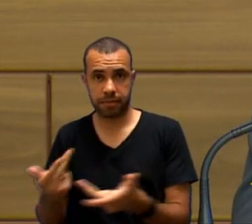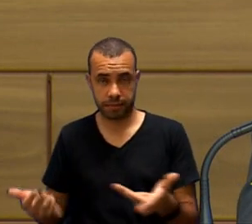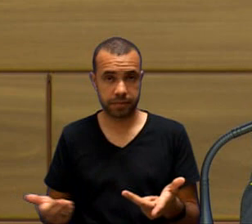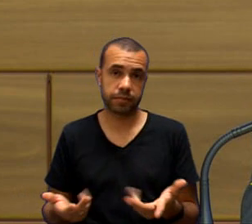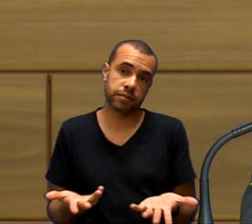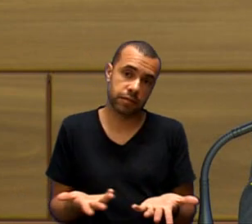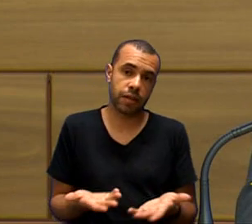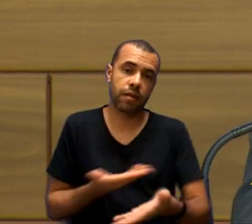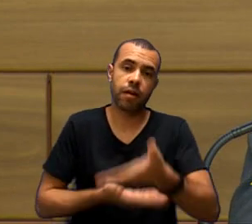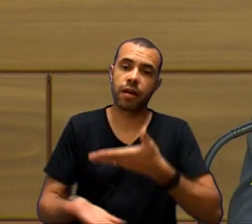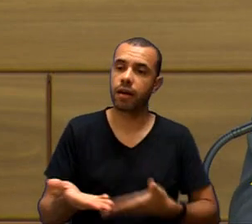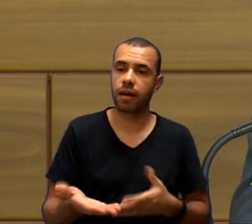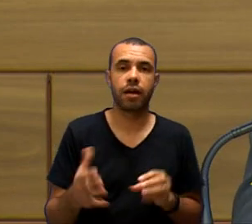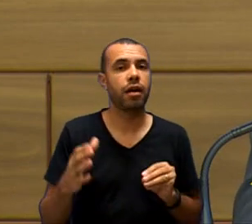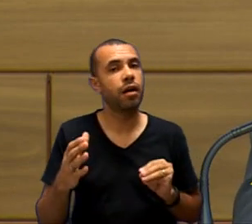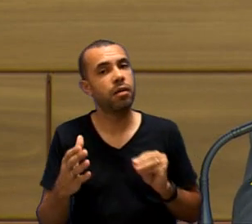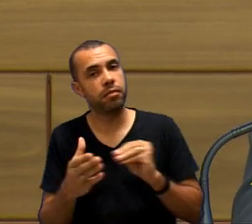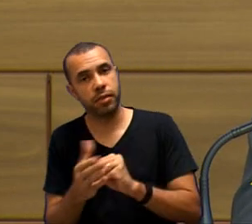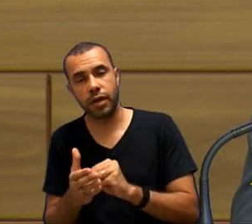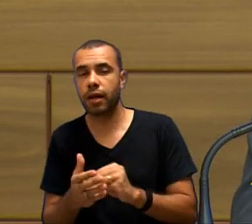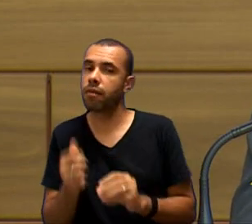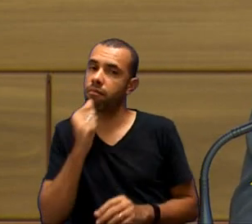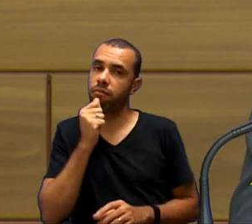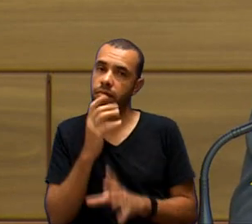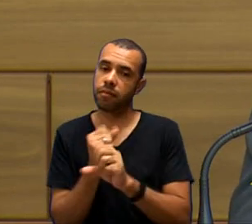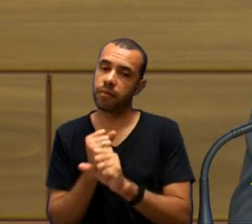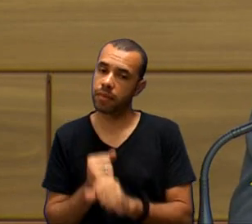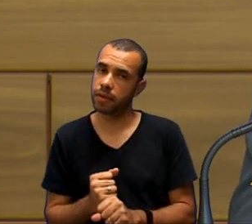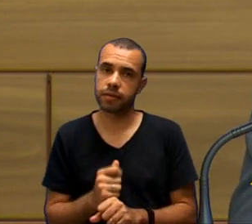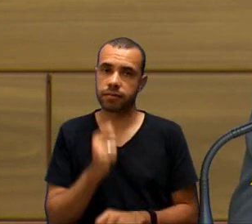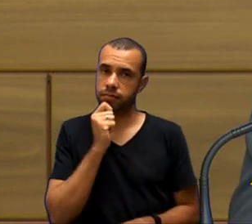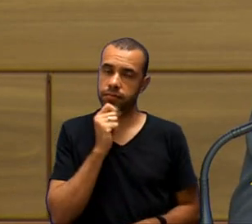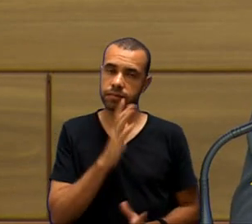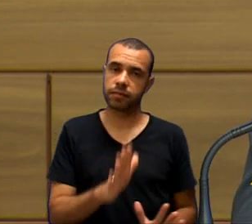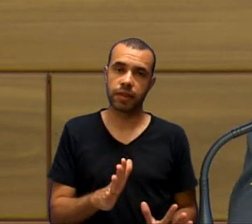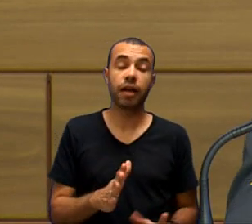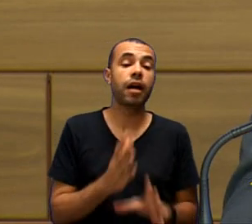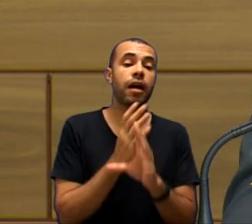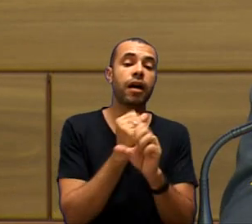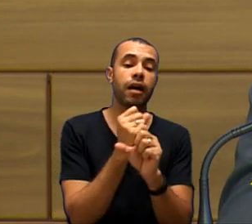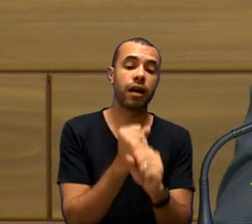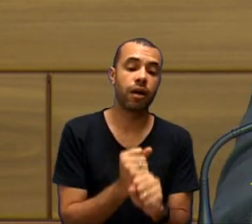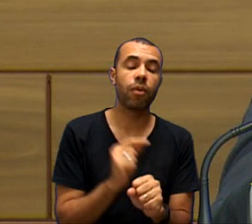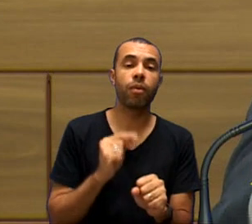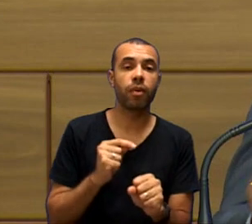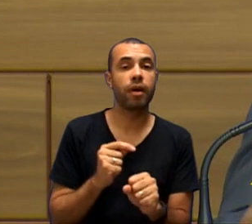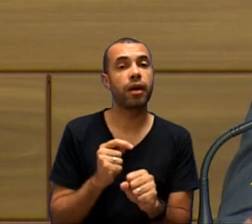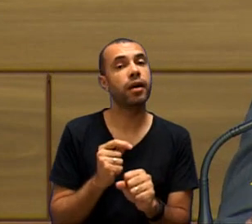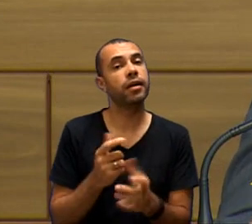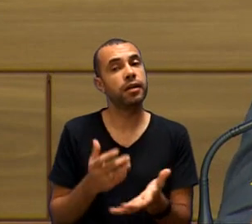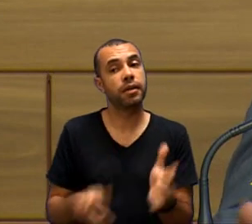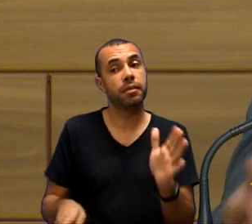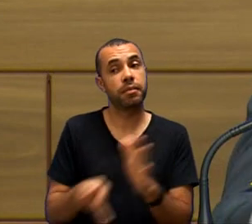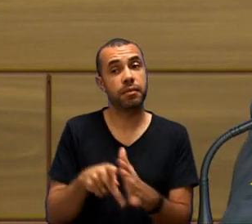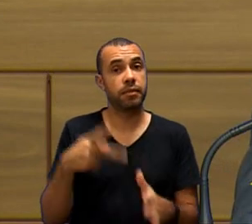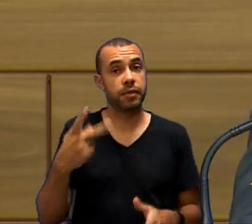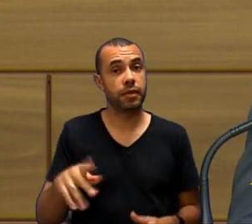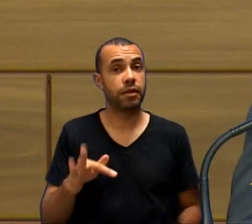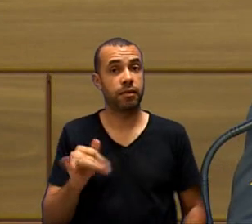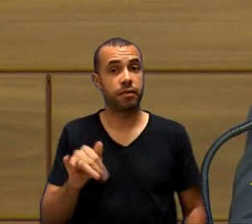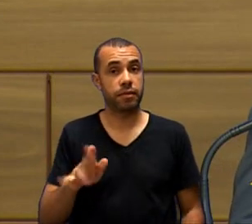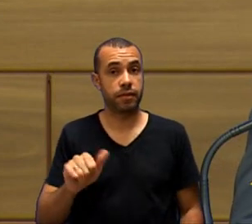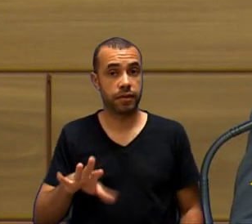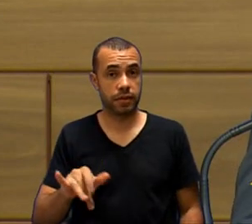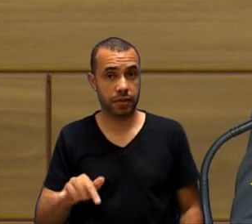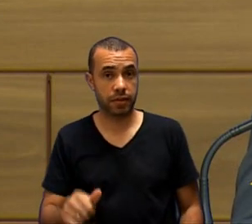ele não entra, né, ele não é computado. O que é computado é a despesa da Funserv,